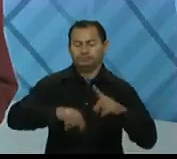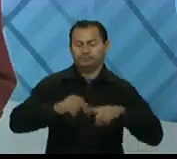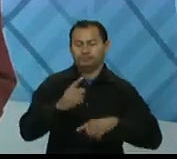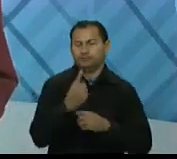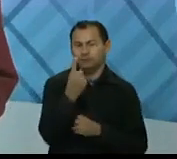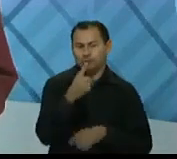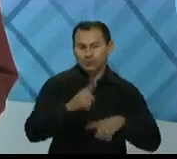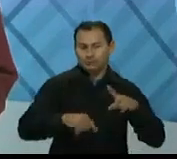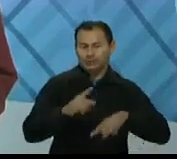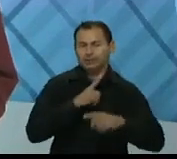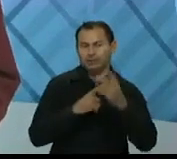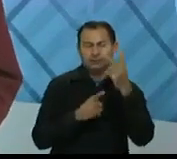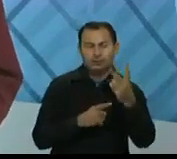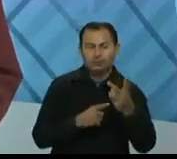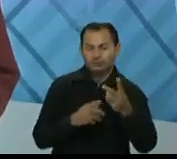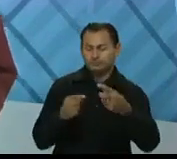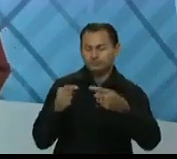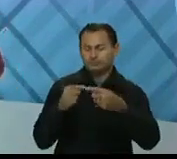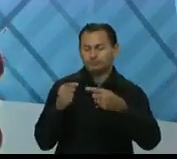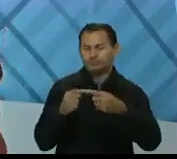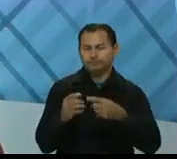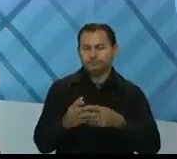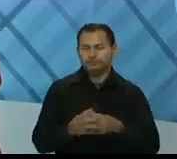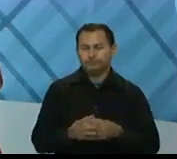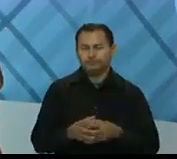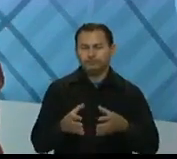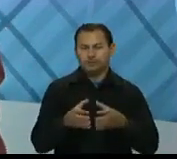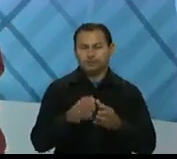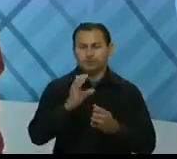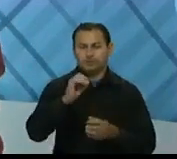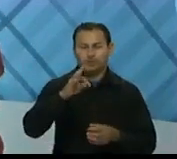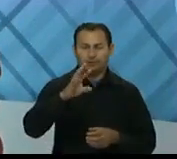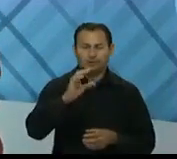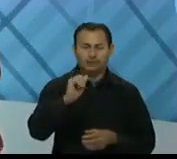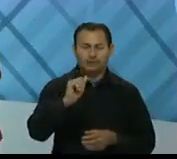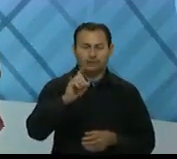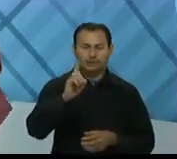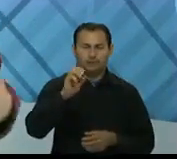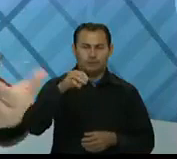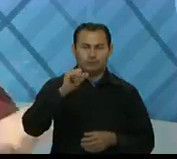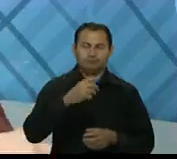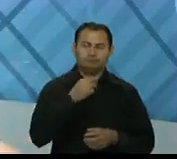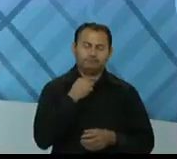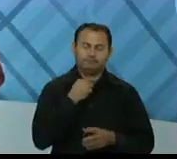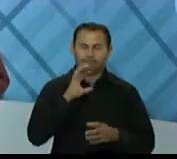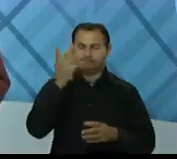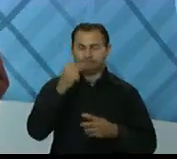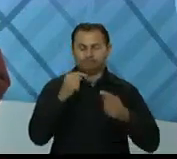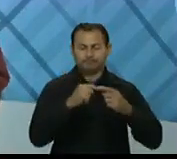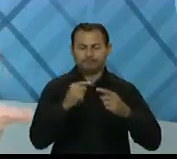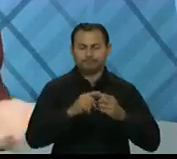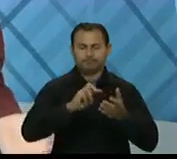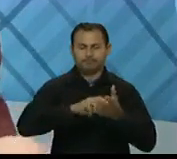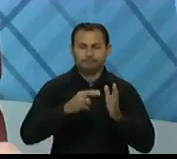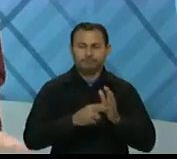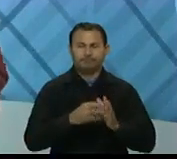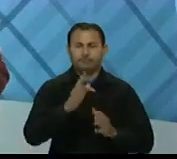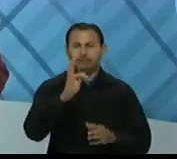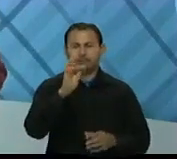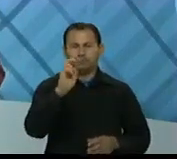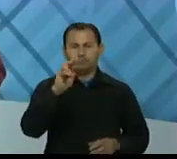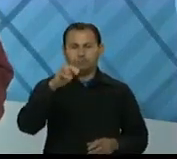um elemento tem 2 correspondentes no contradomínio. Não pode acontecer isso, pois, de acordo com a definição de